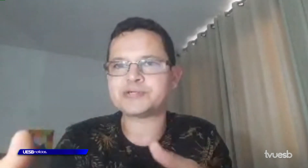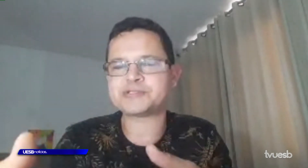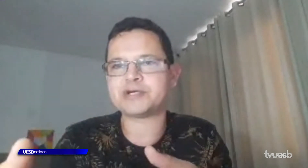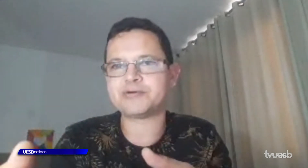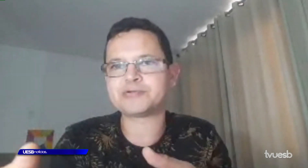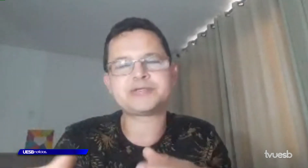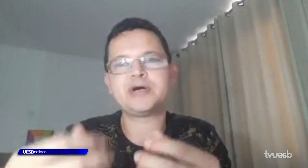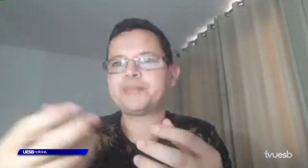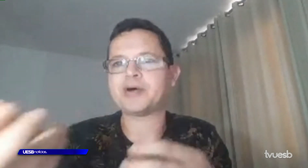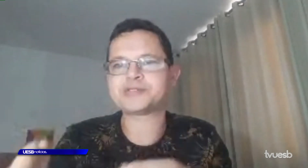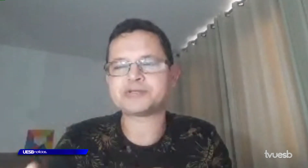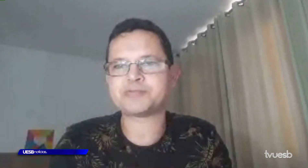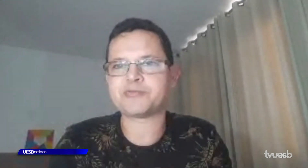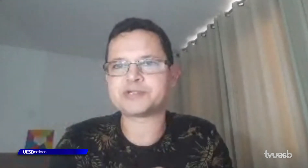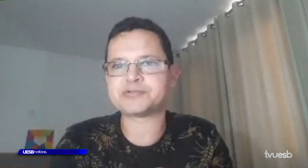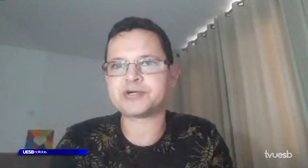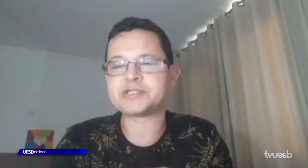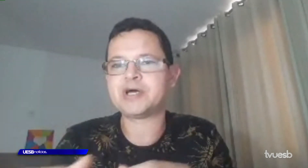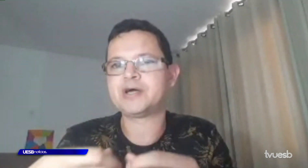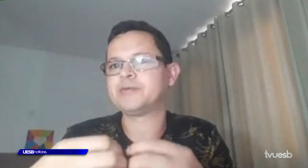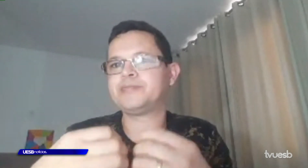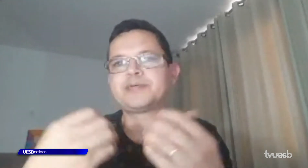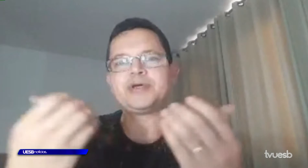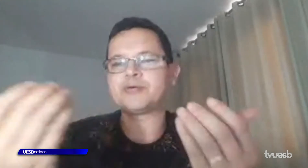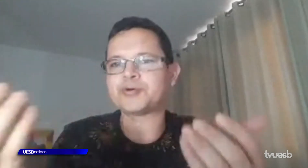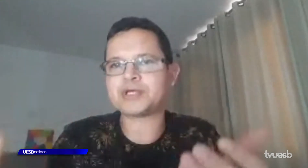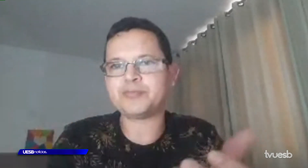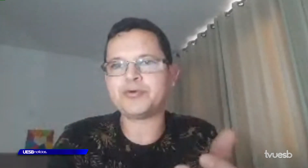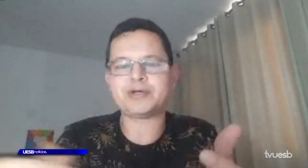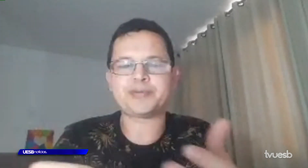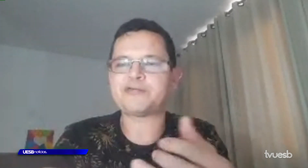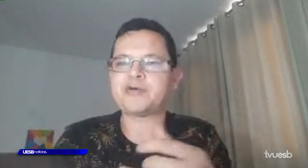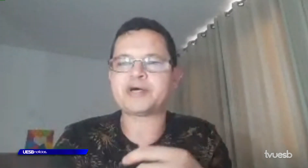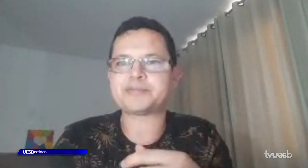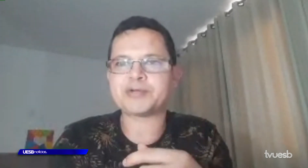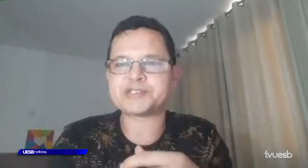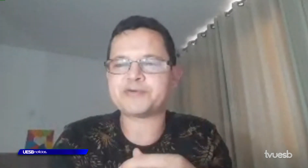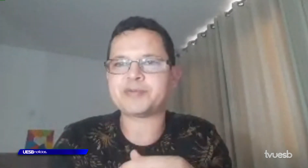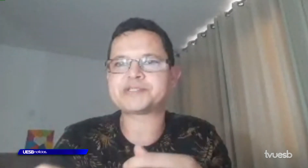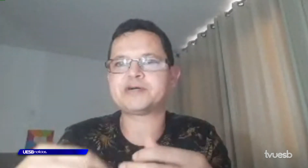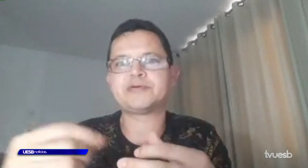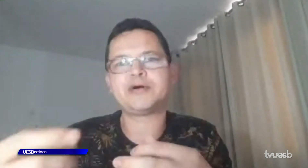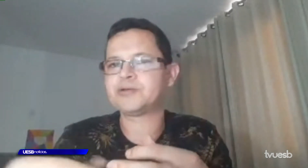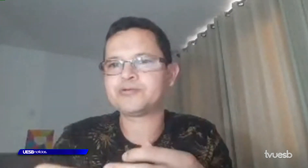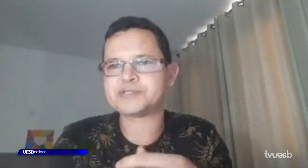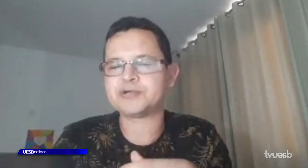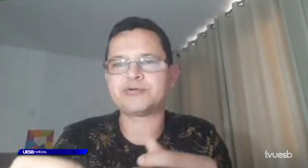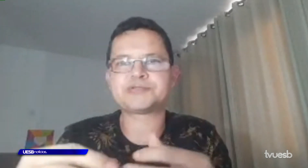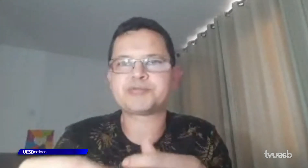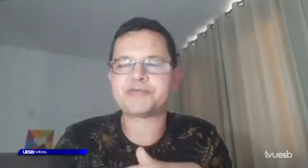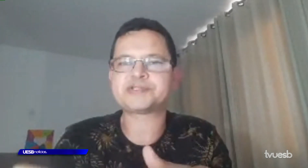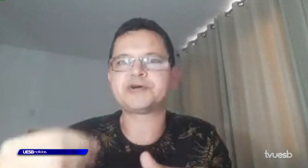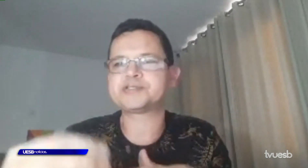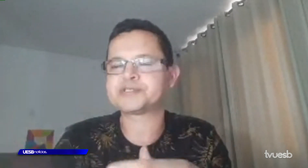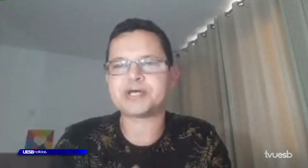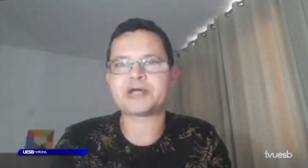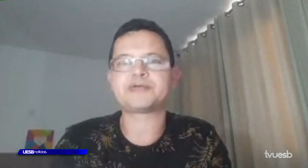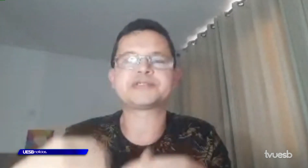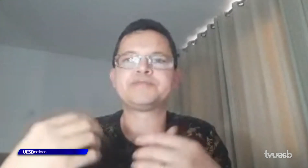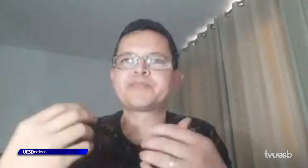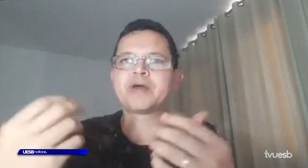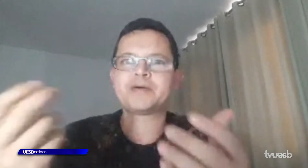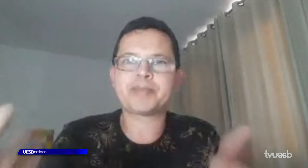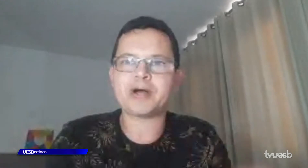que vão para os nossos alunos para os nossos professores contribuem para formar a nossa formação dos alunos professores